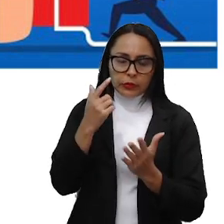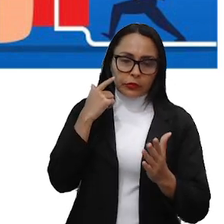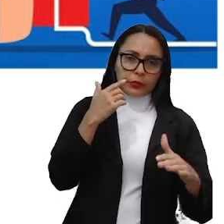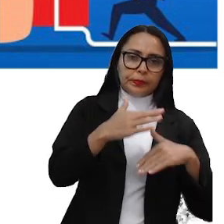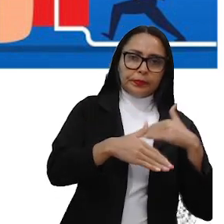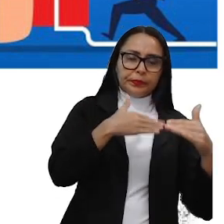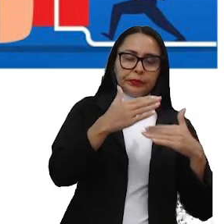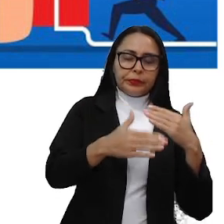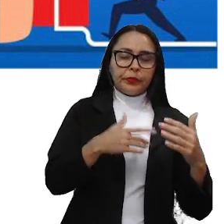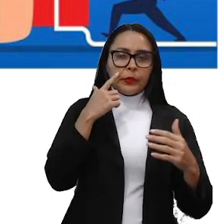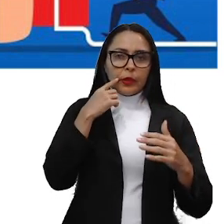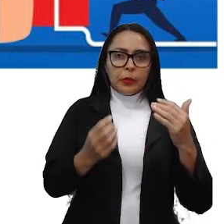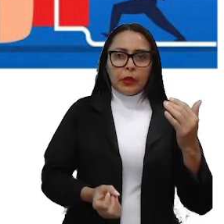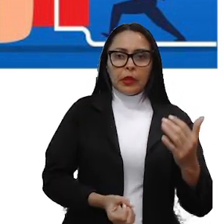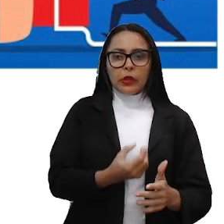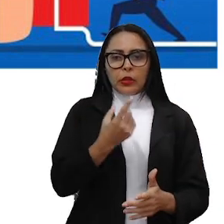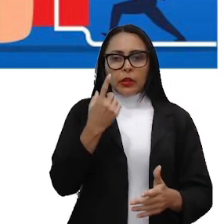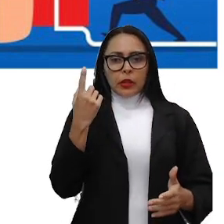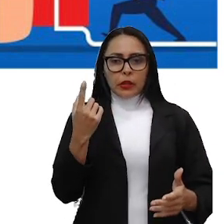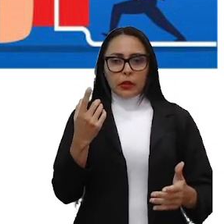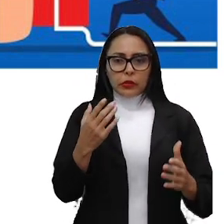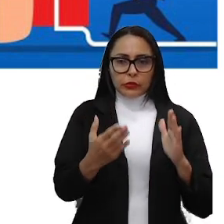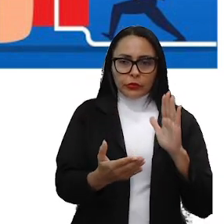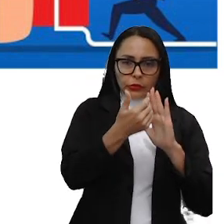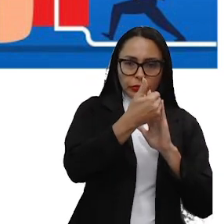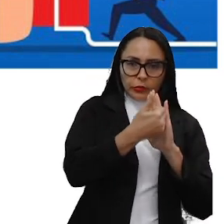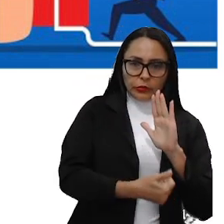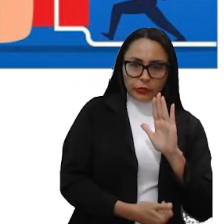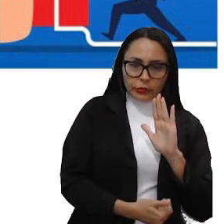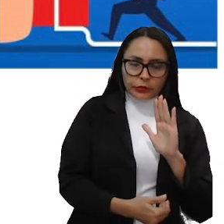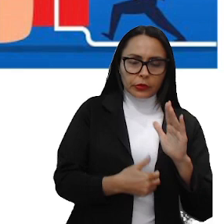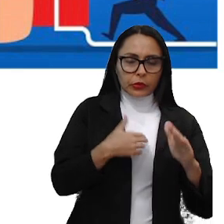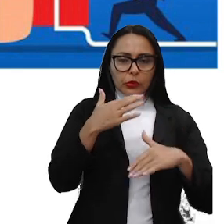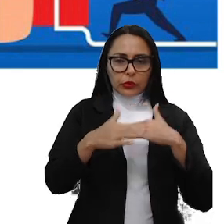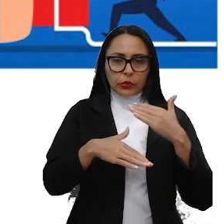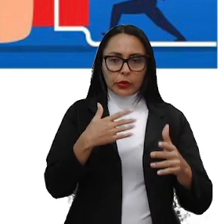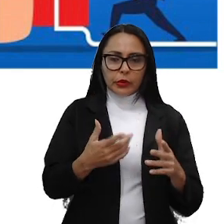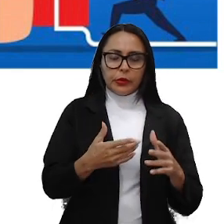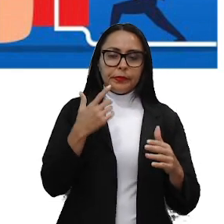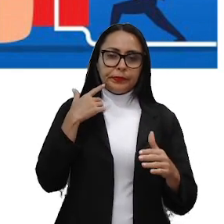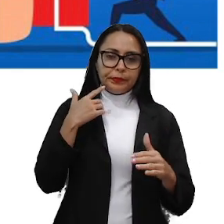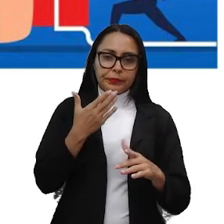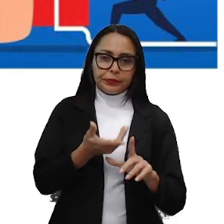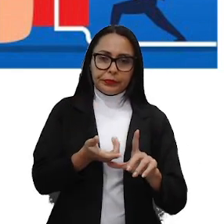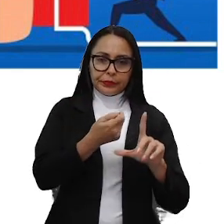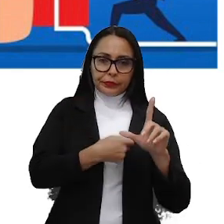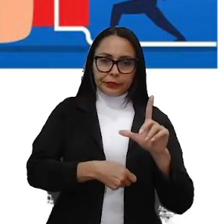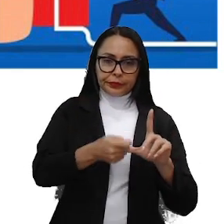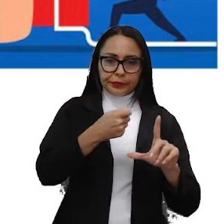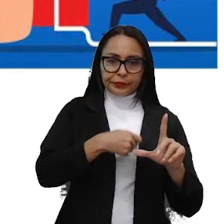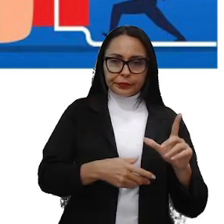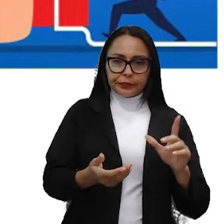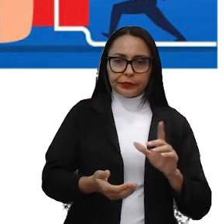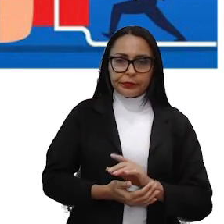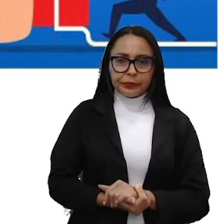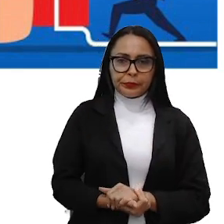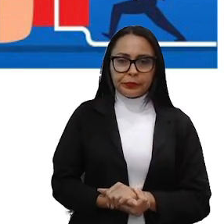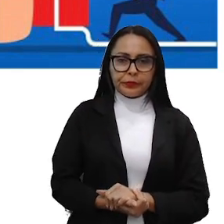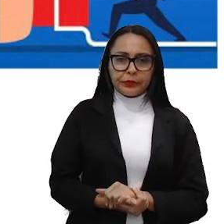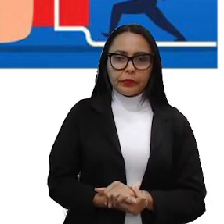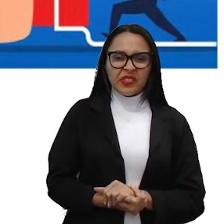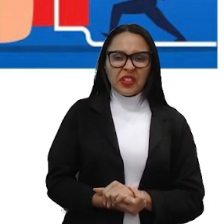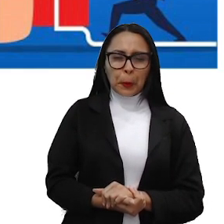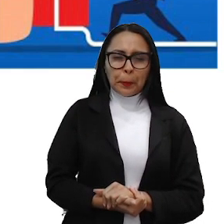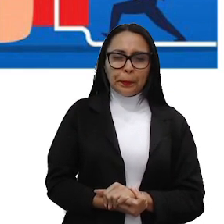a partir da criação de um pedido, passando por todos os processos logísticos até que esse pedido seja entregue ao